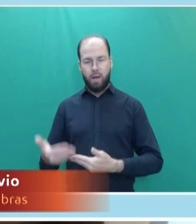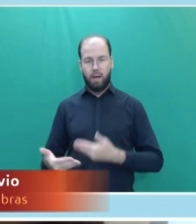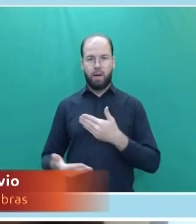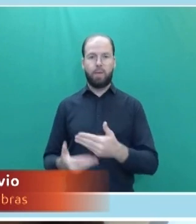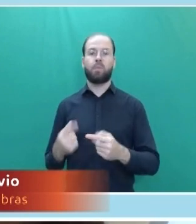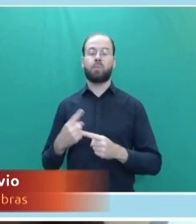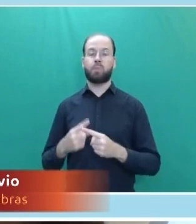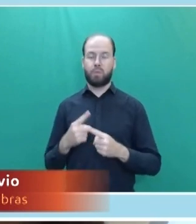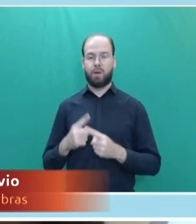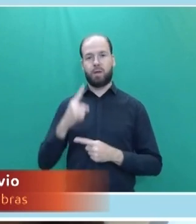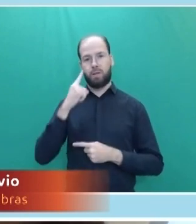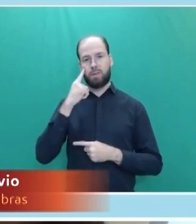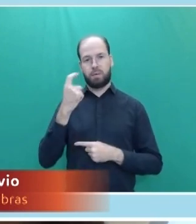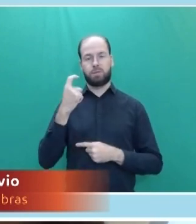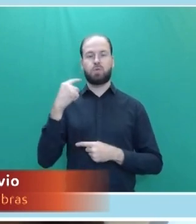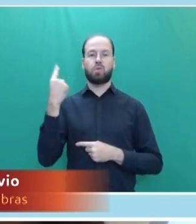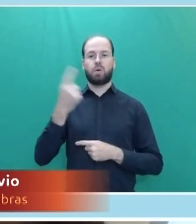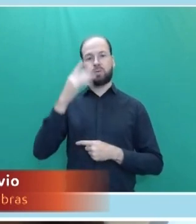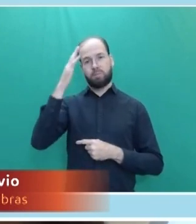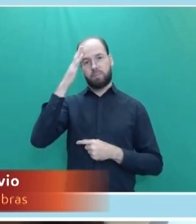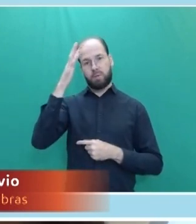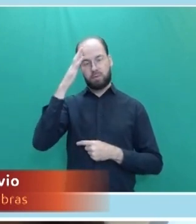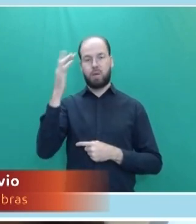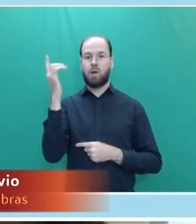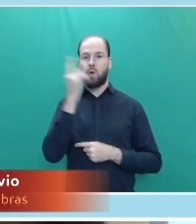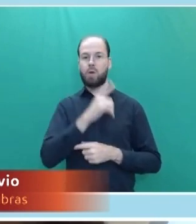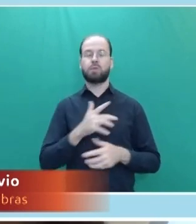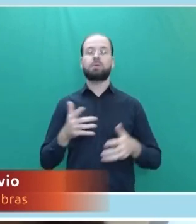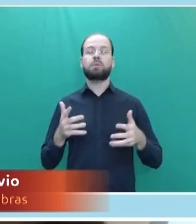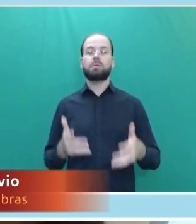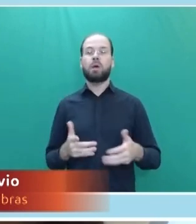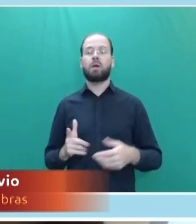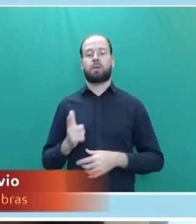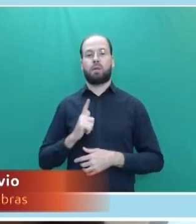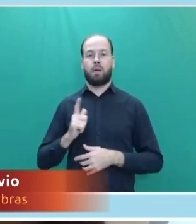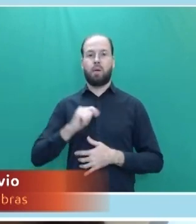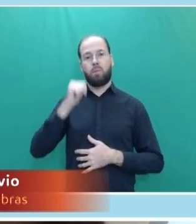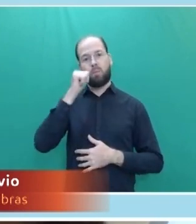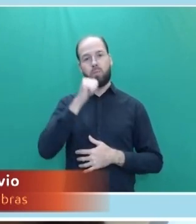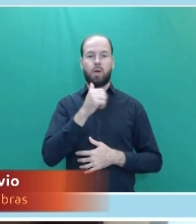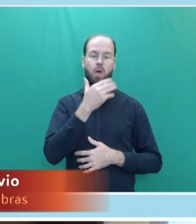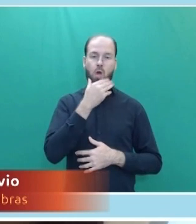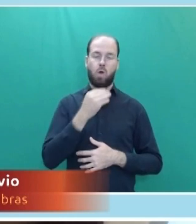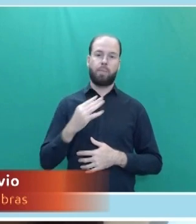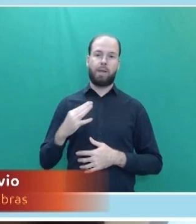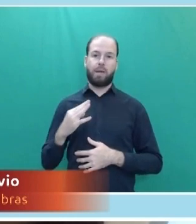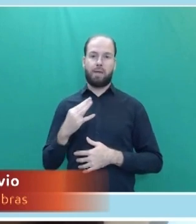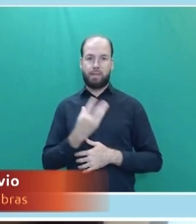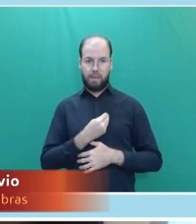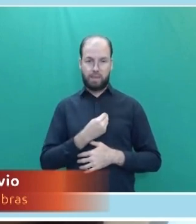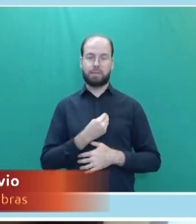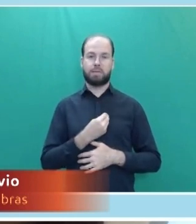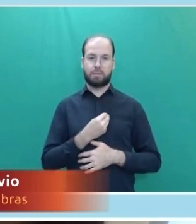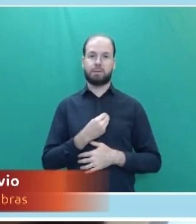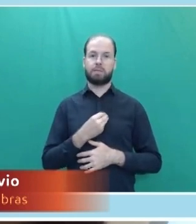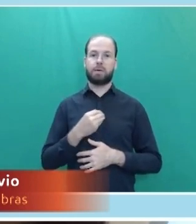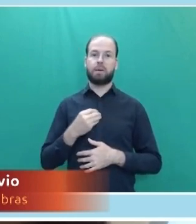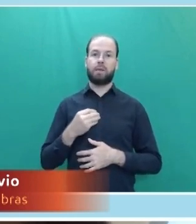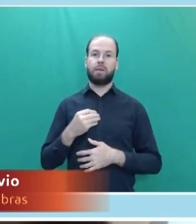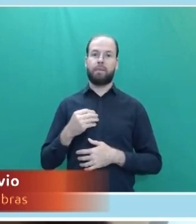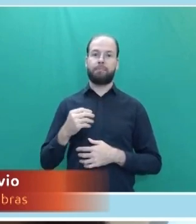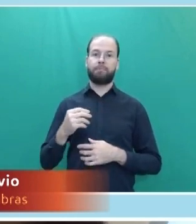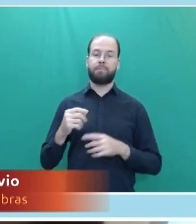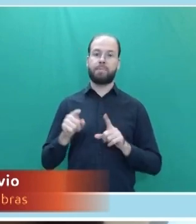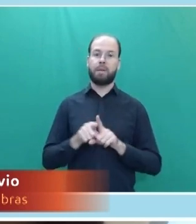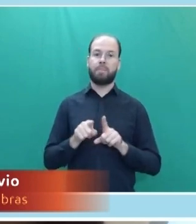interessante pensar que a gente chegue num ponto em que tenha mulheres e homens trans e pessoas não binárias